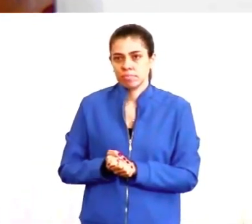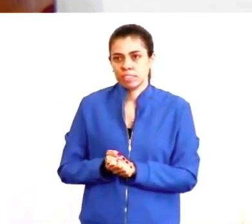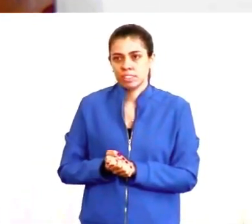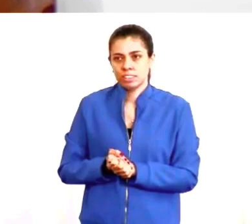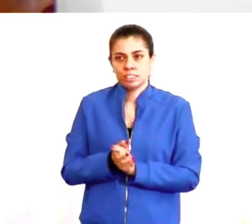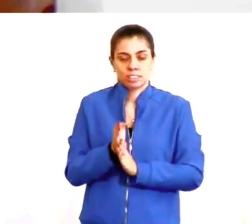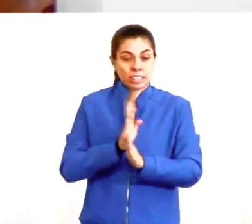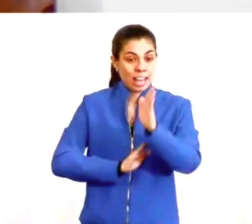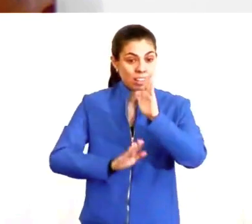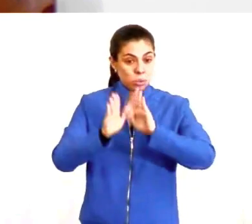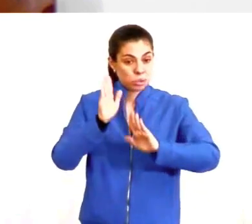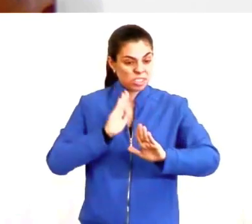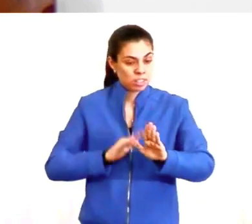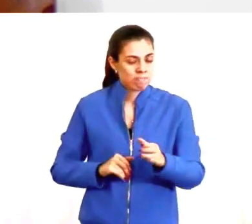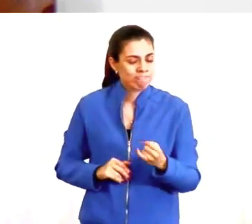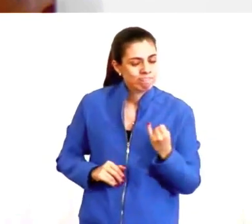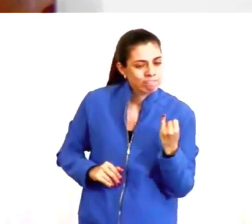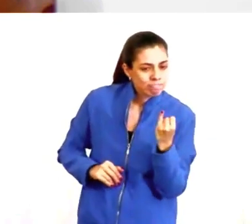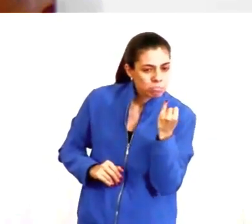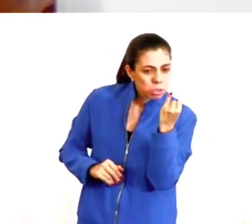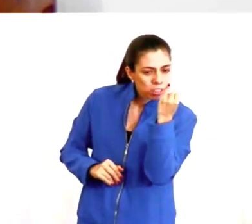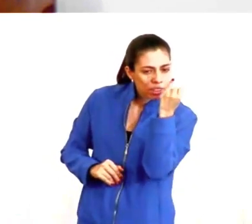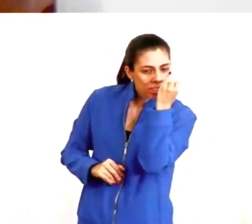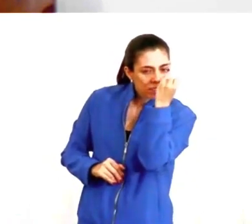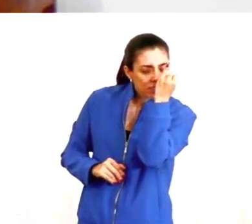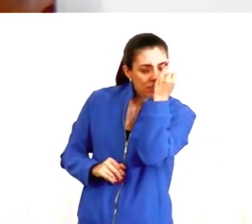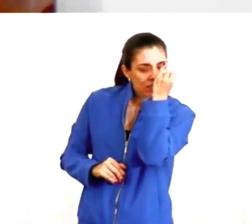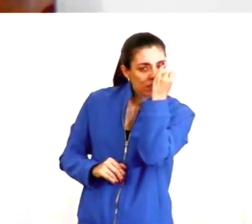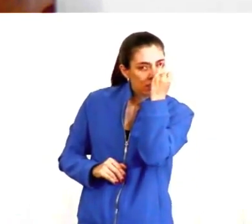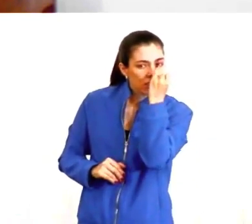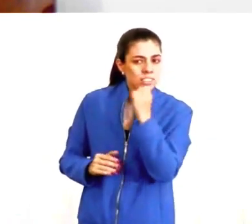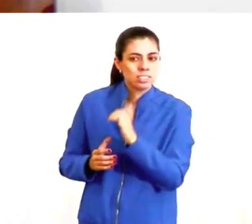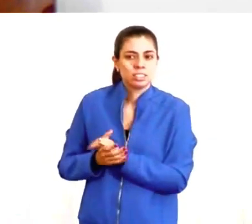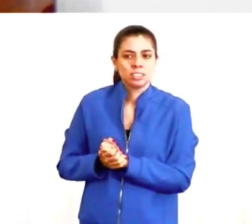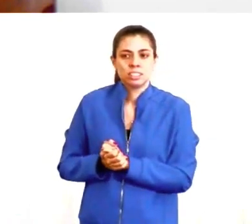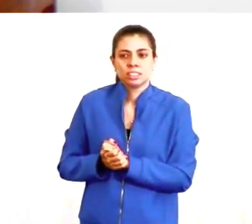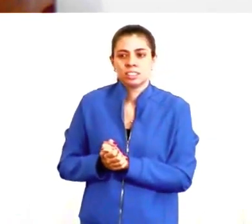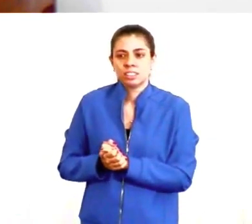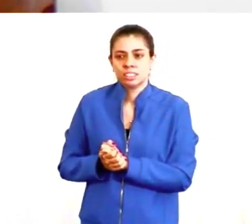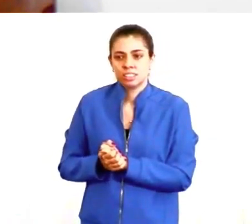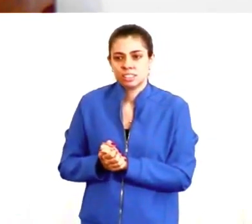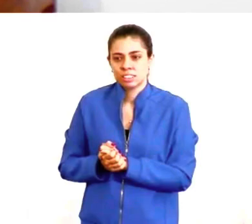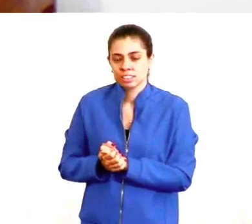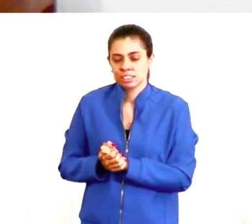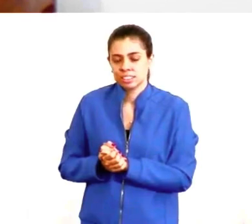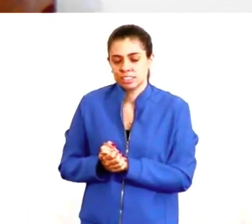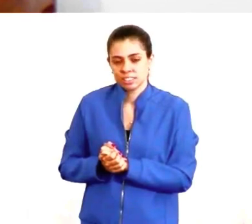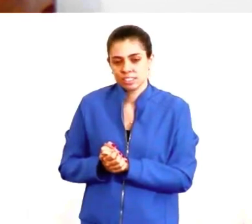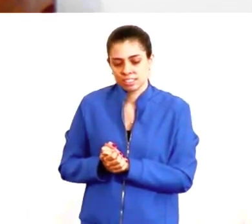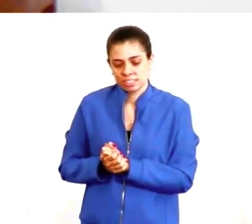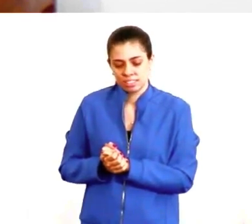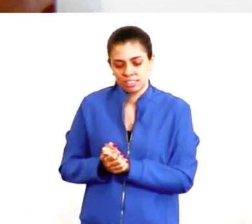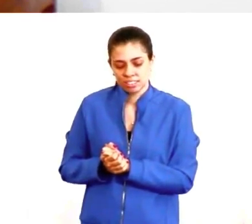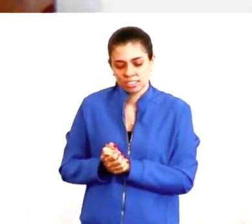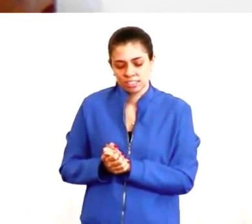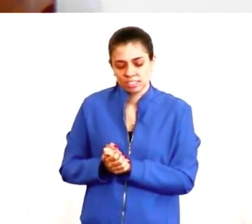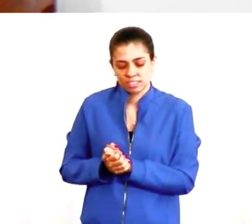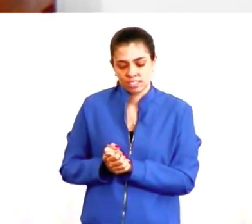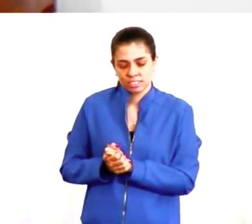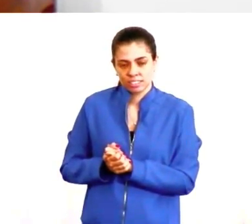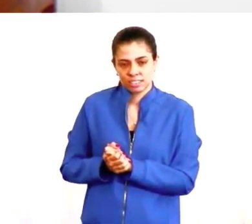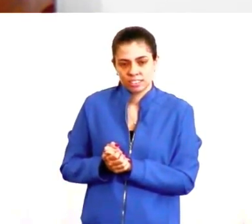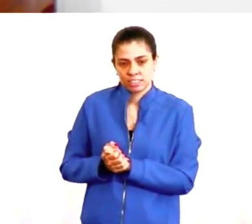formas distintas no mundo. Eu não sei se você já viu ou estudou sobre isso, mas não é algo